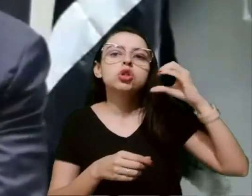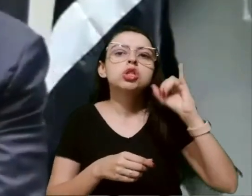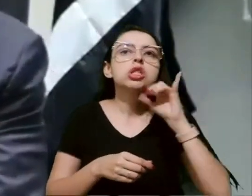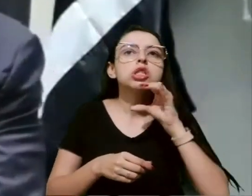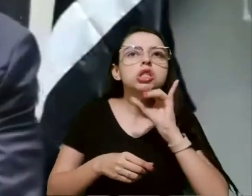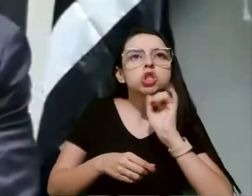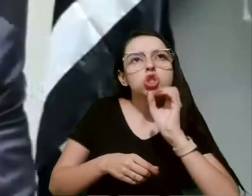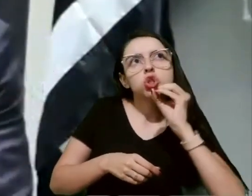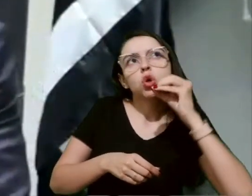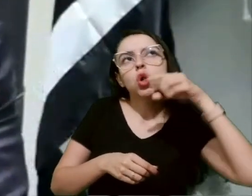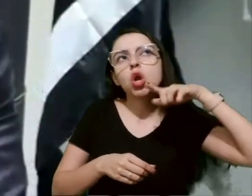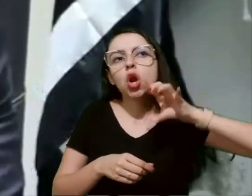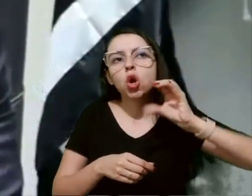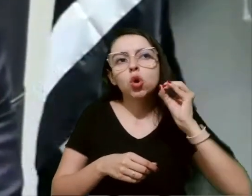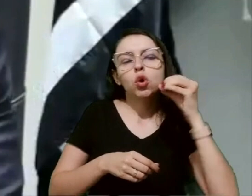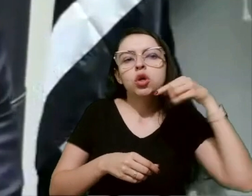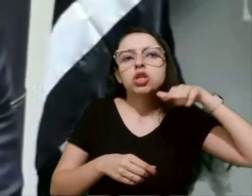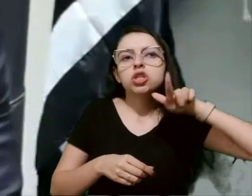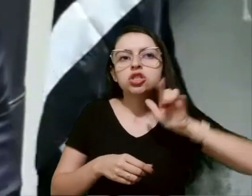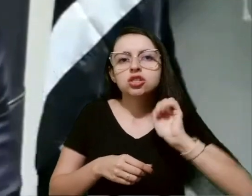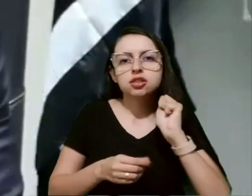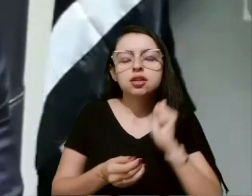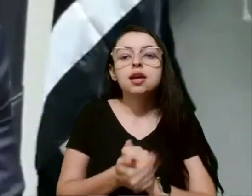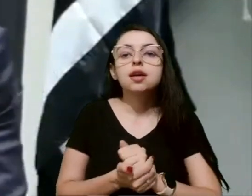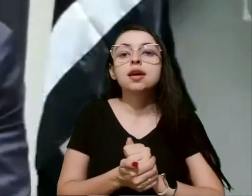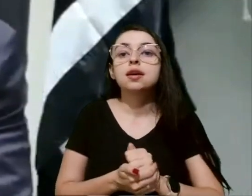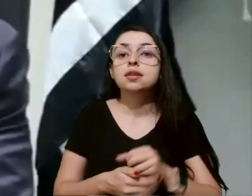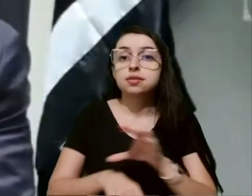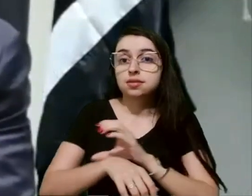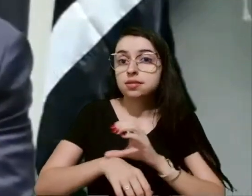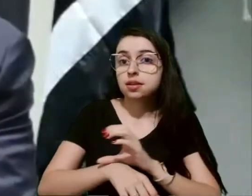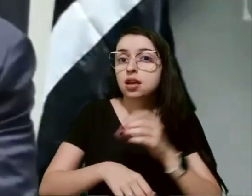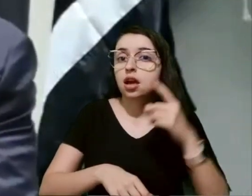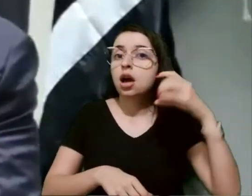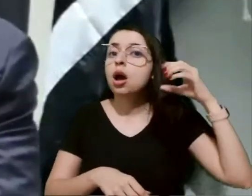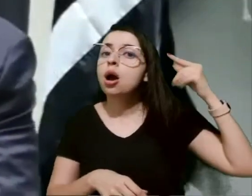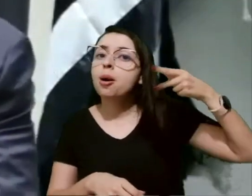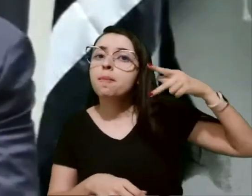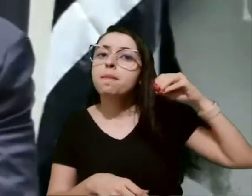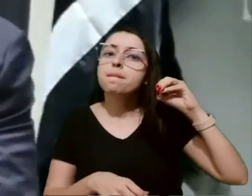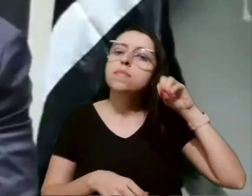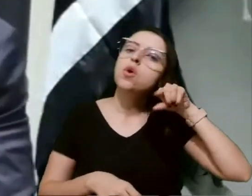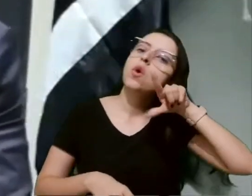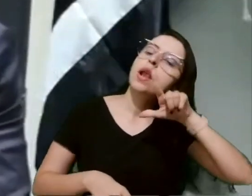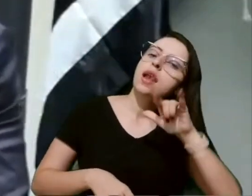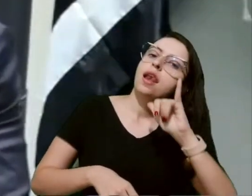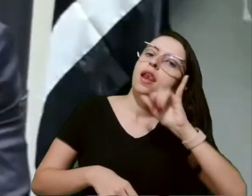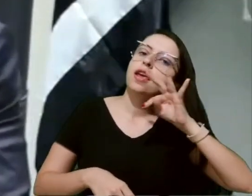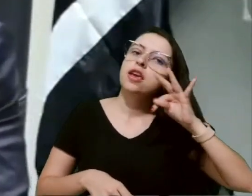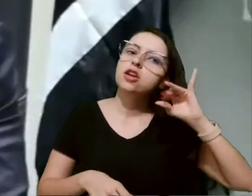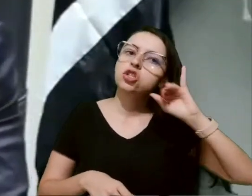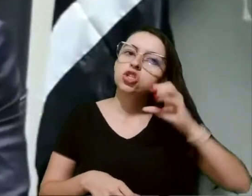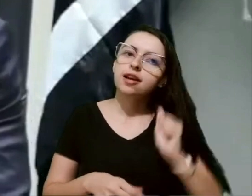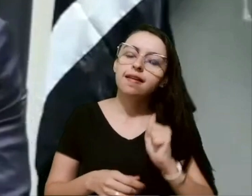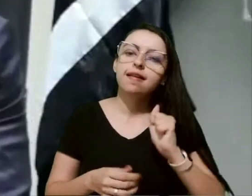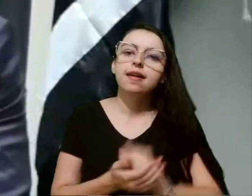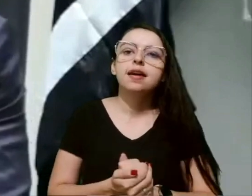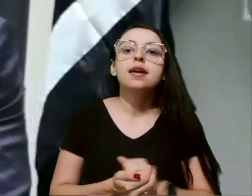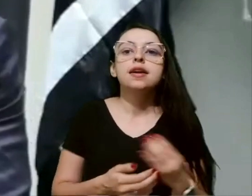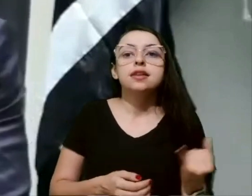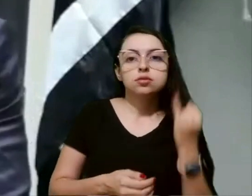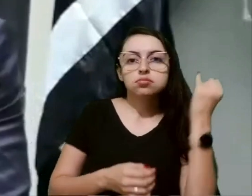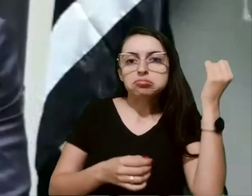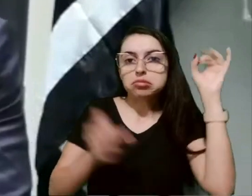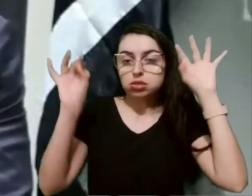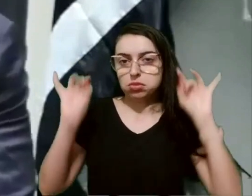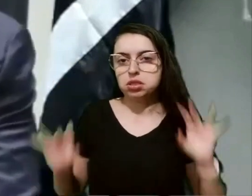política. A ciência política é uma ciência social muito quantitativa, em especial por causa das eleições, pela contagem de votos, né. E